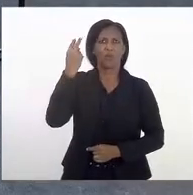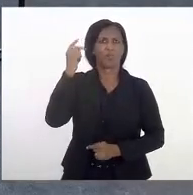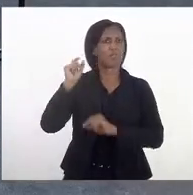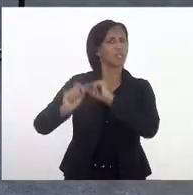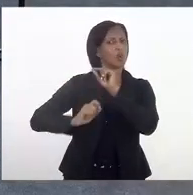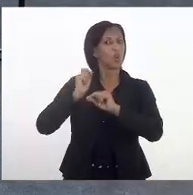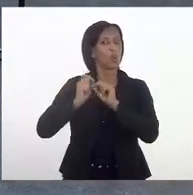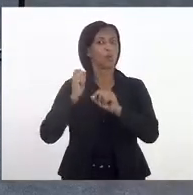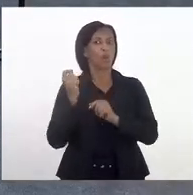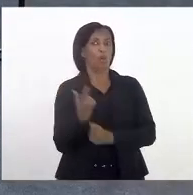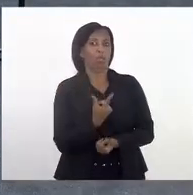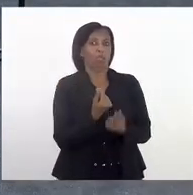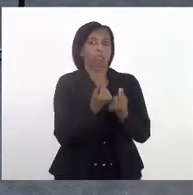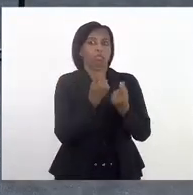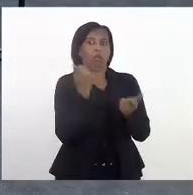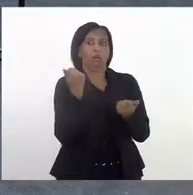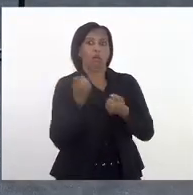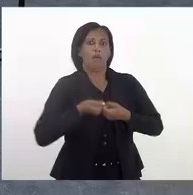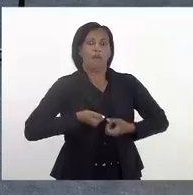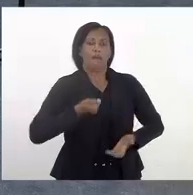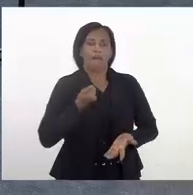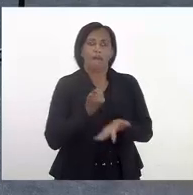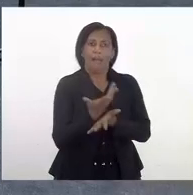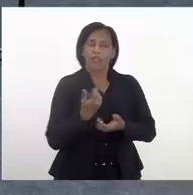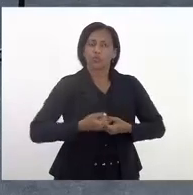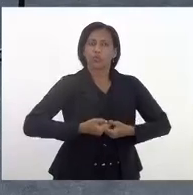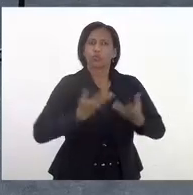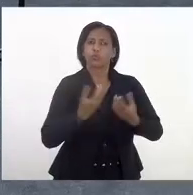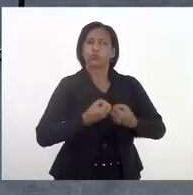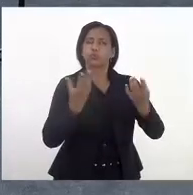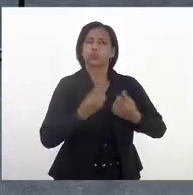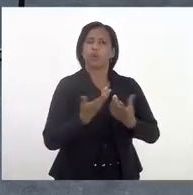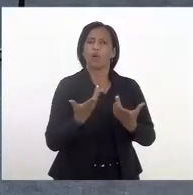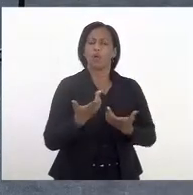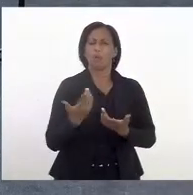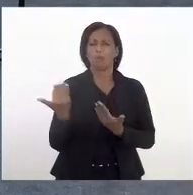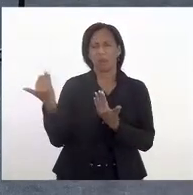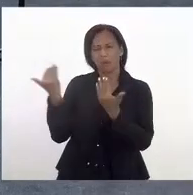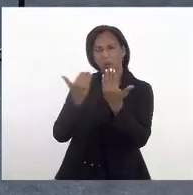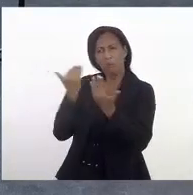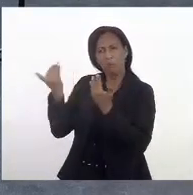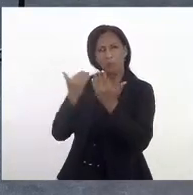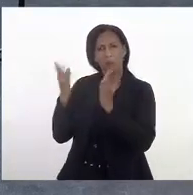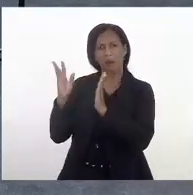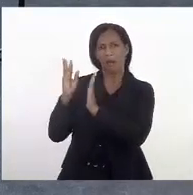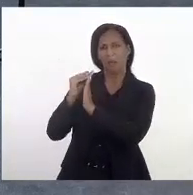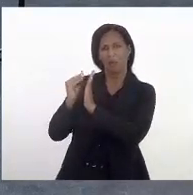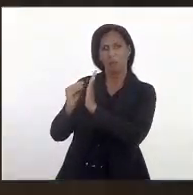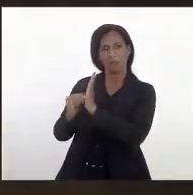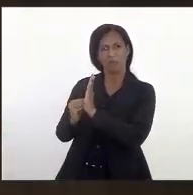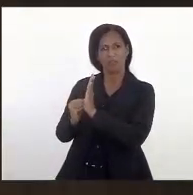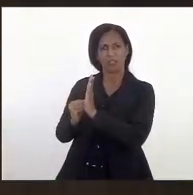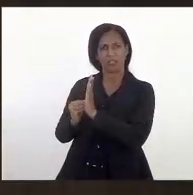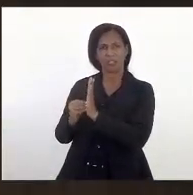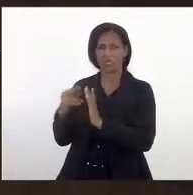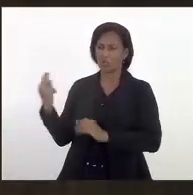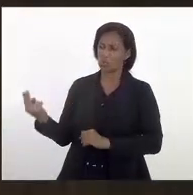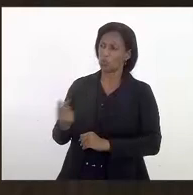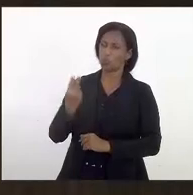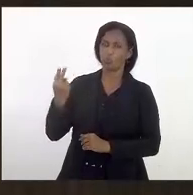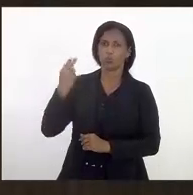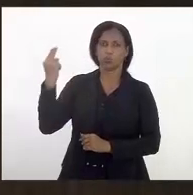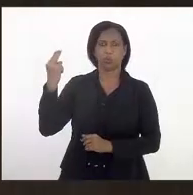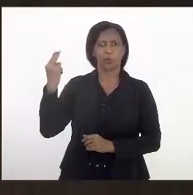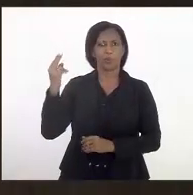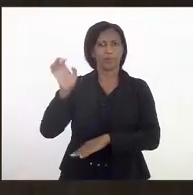que foi a obra desse prédio para associar O que seria uma agenda nababesca de privilégios para o